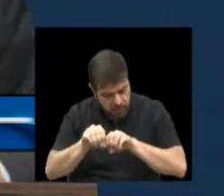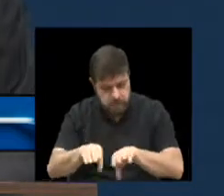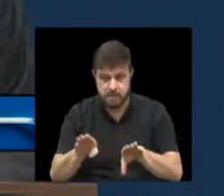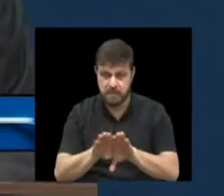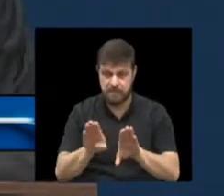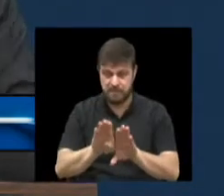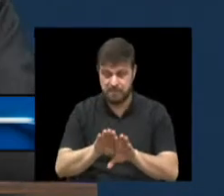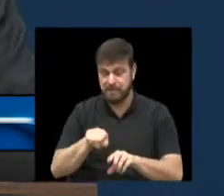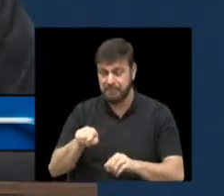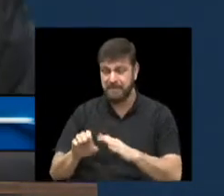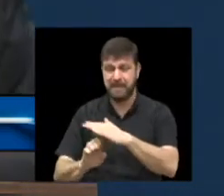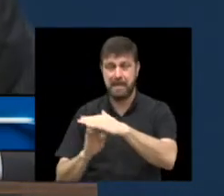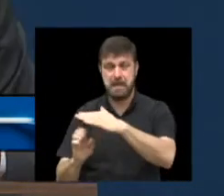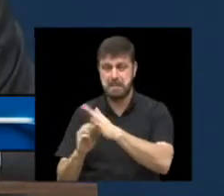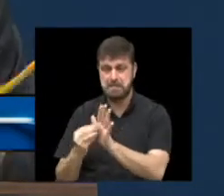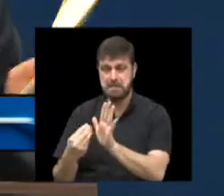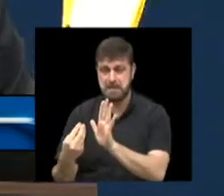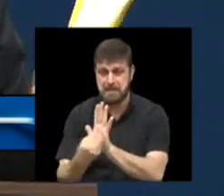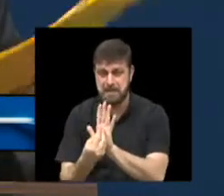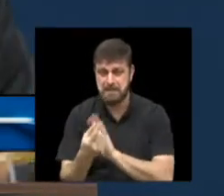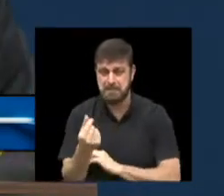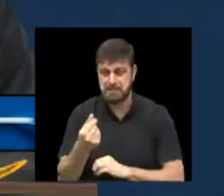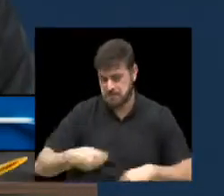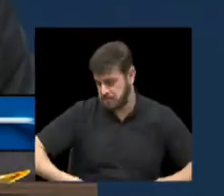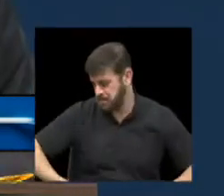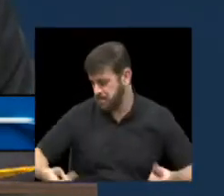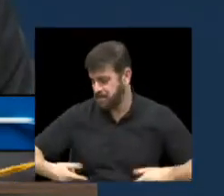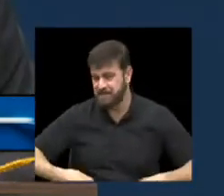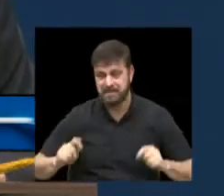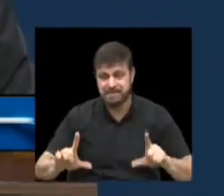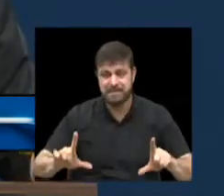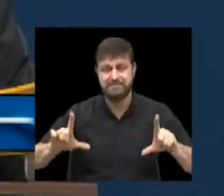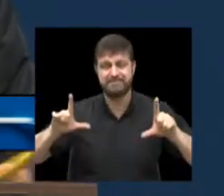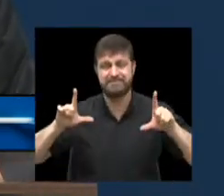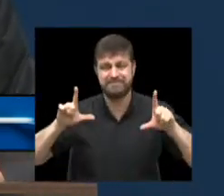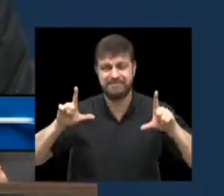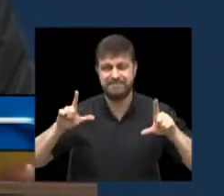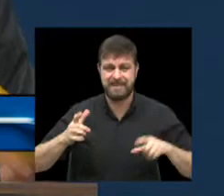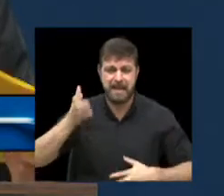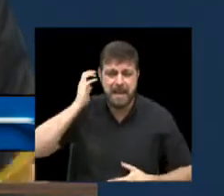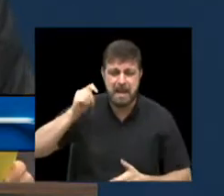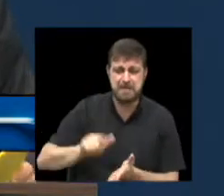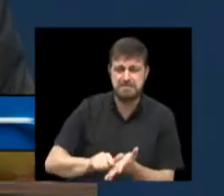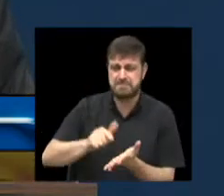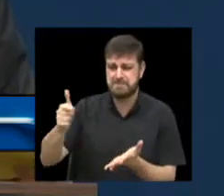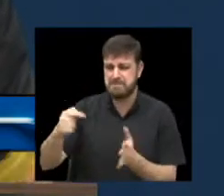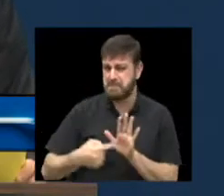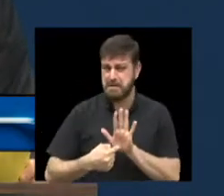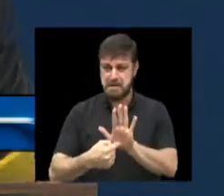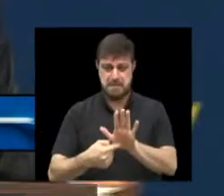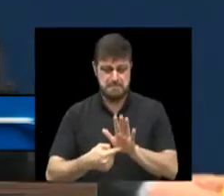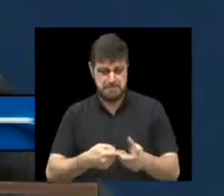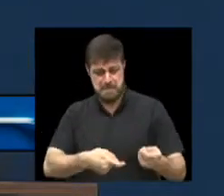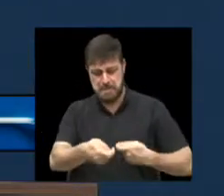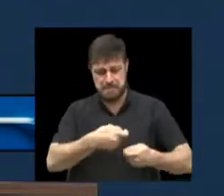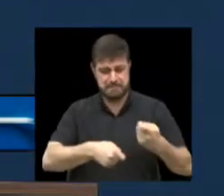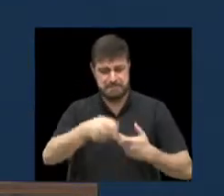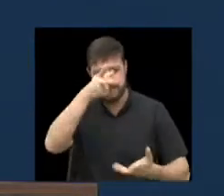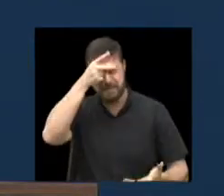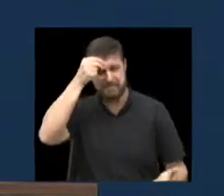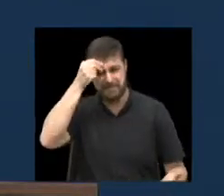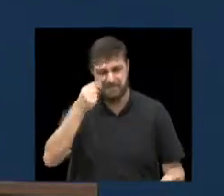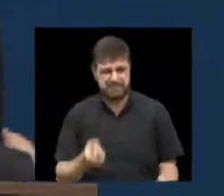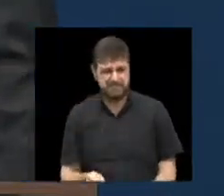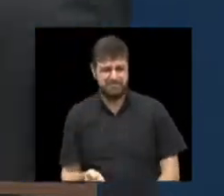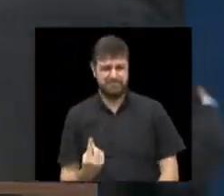social dessa empresa, acaba sendo revertido aí para a publicidade, ou seja, fazer propaganda desse governo obrigado, e dessa vereador. Administração. Muito obrigado.